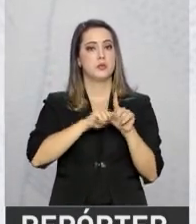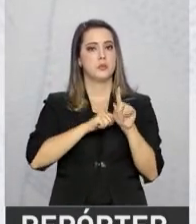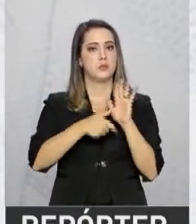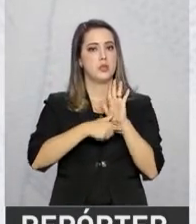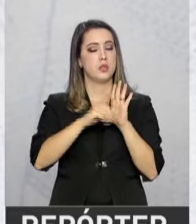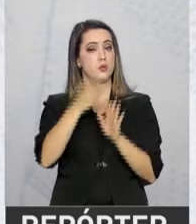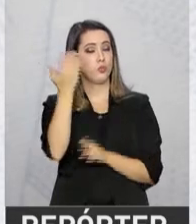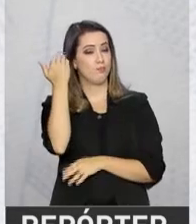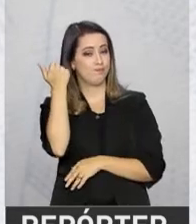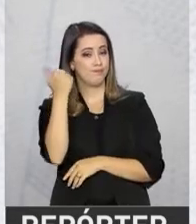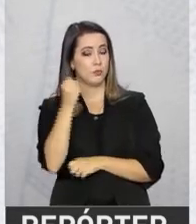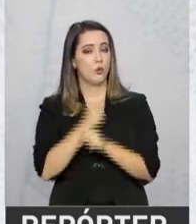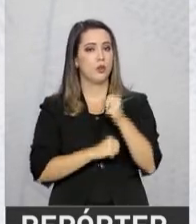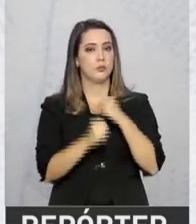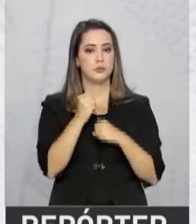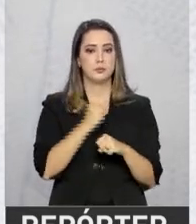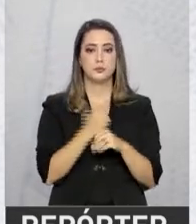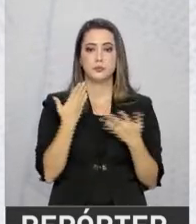2017, alta de